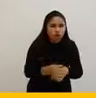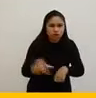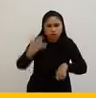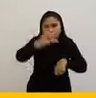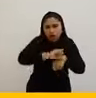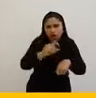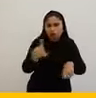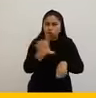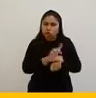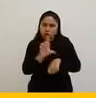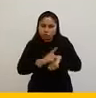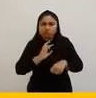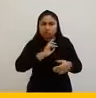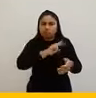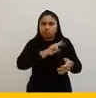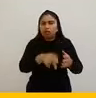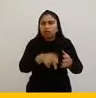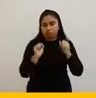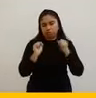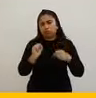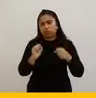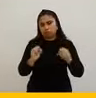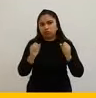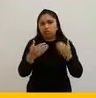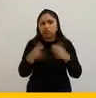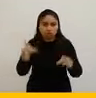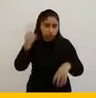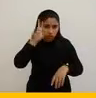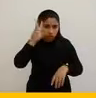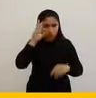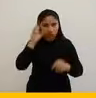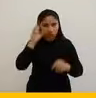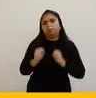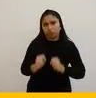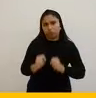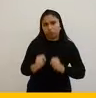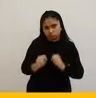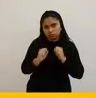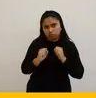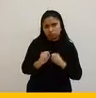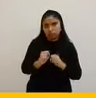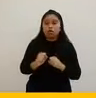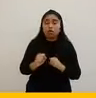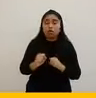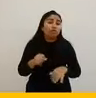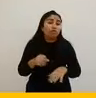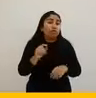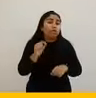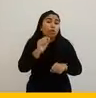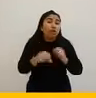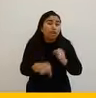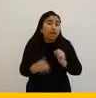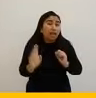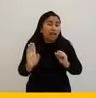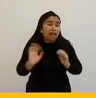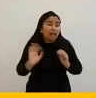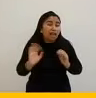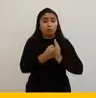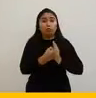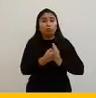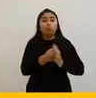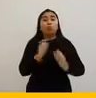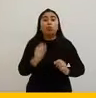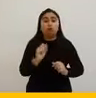comerciais também estão autorizados a funcionar a partir de segunda-feira. O que está vedado dentro desses estabelecimentos?